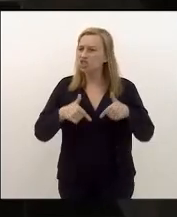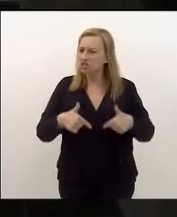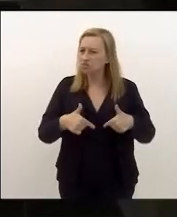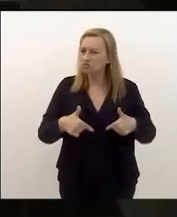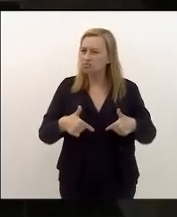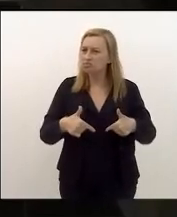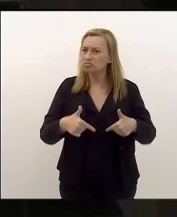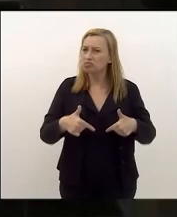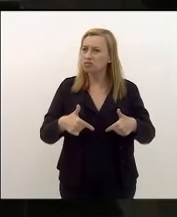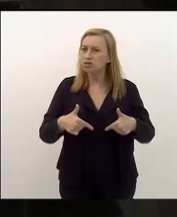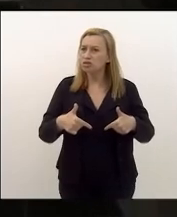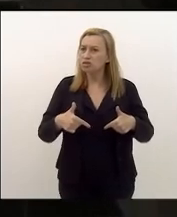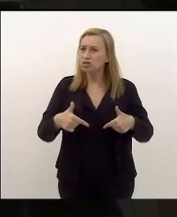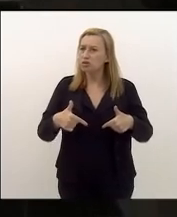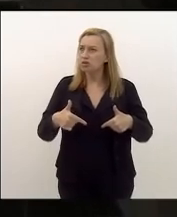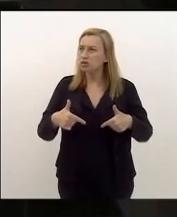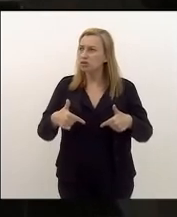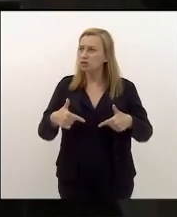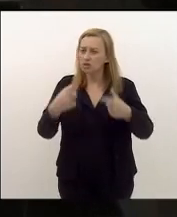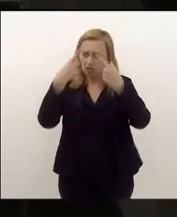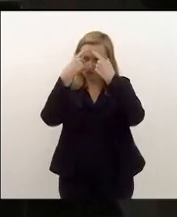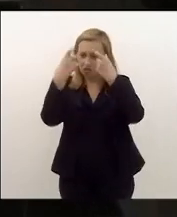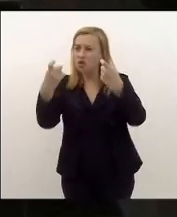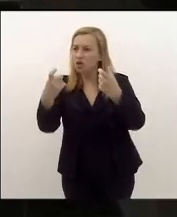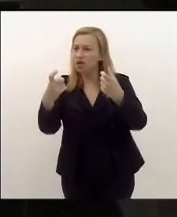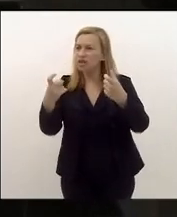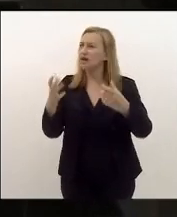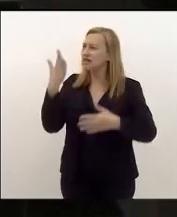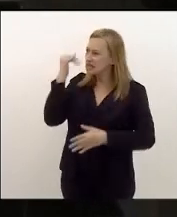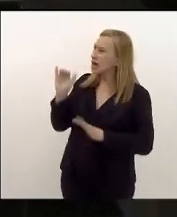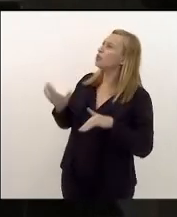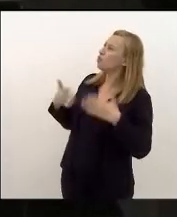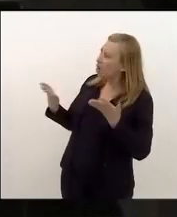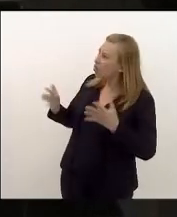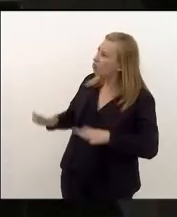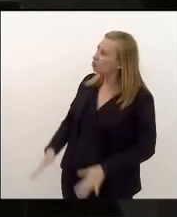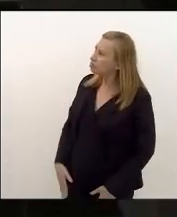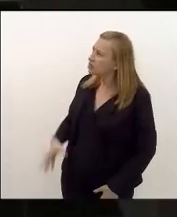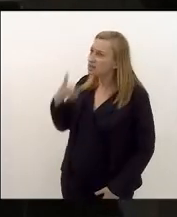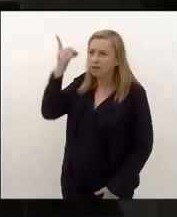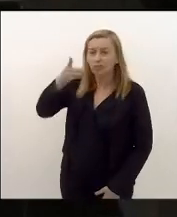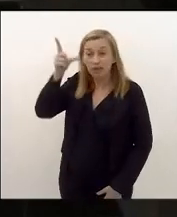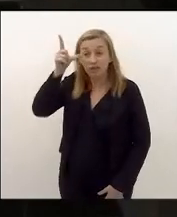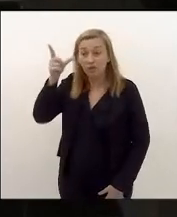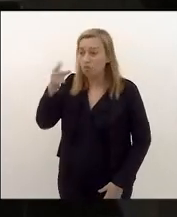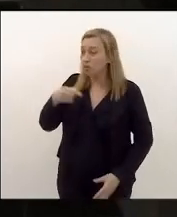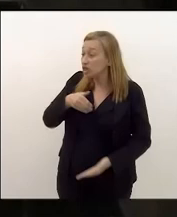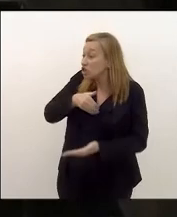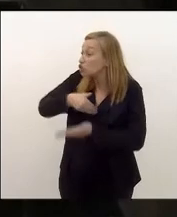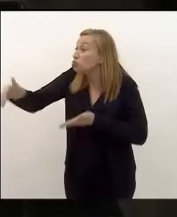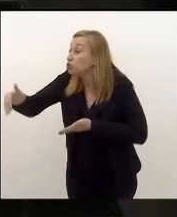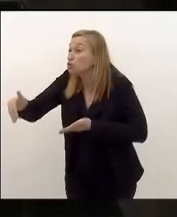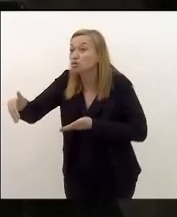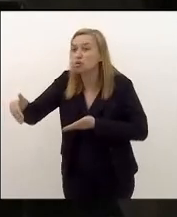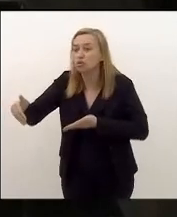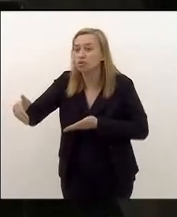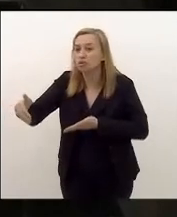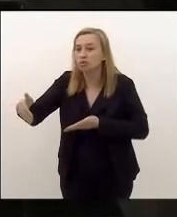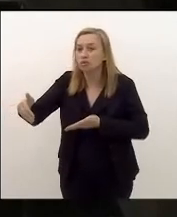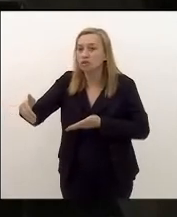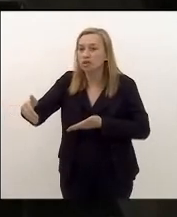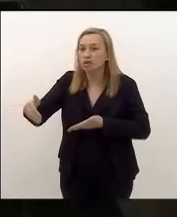dizer violenta. Sabe como foi, deputada Lucinha? Quando ele expulsou